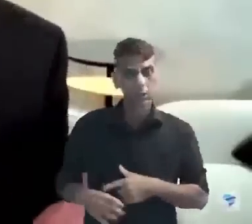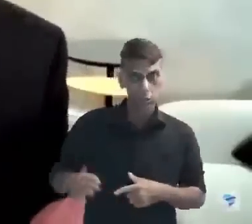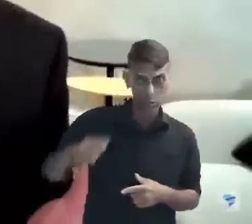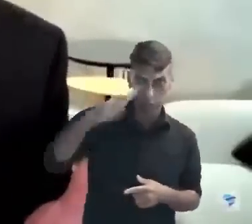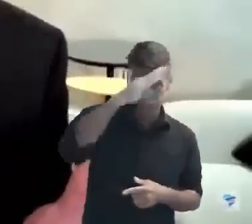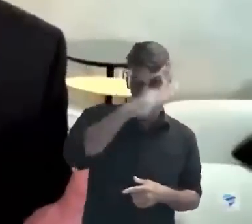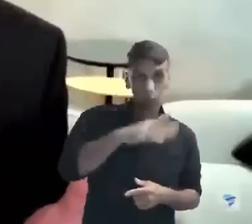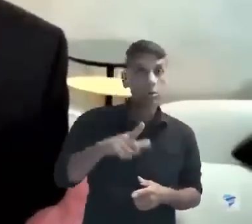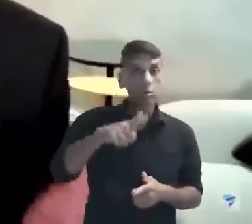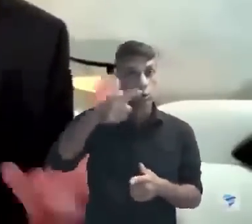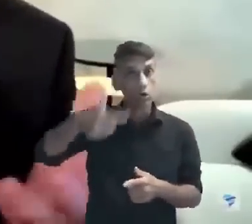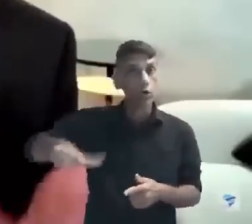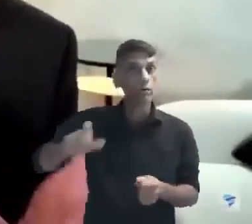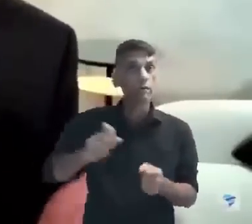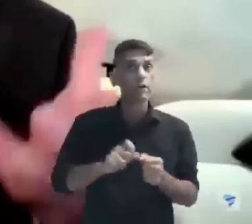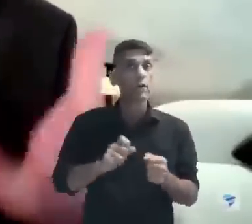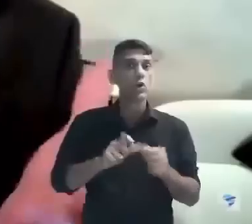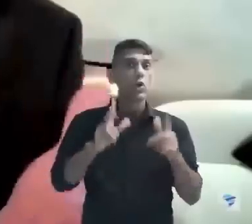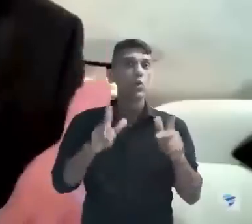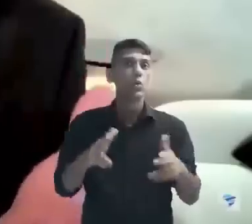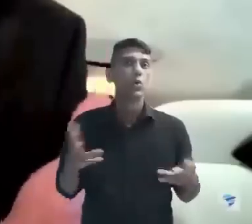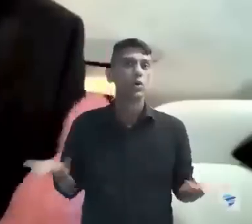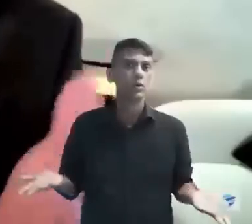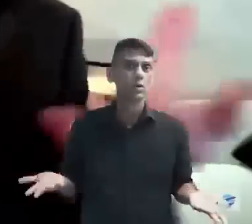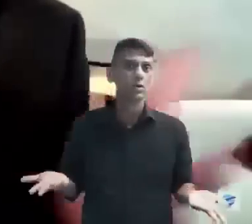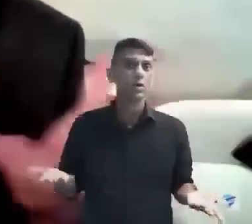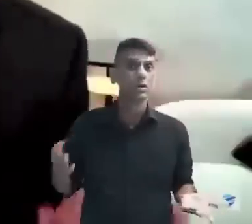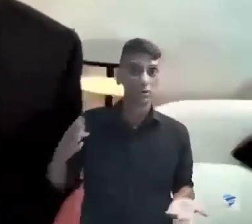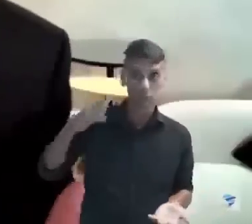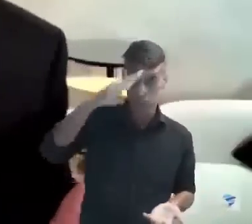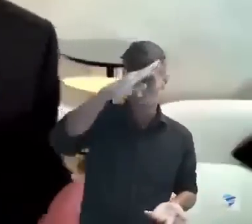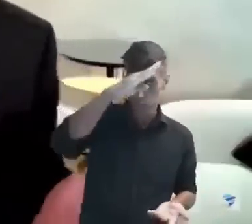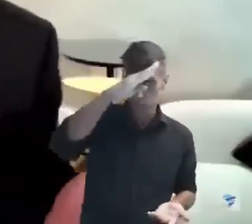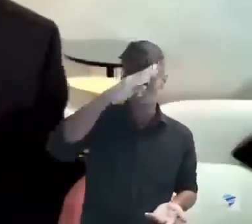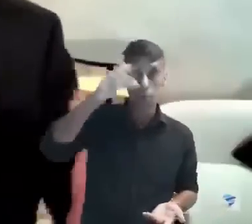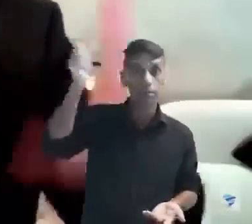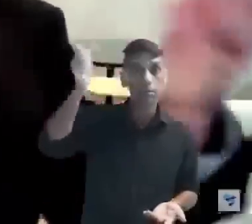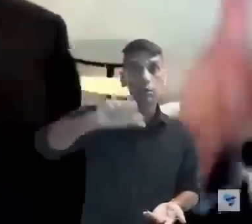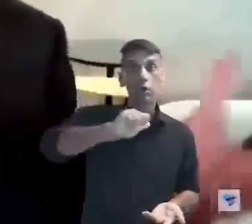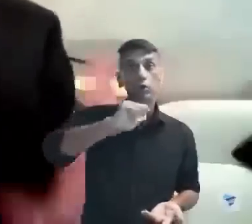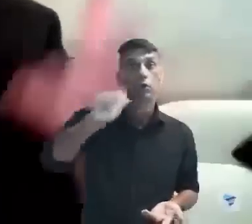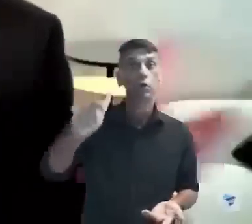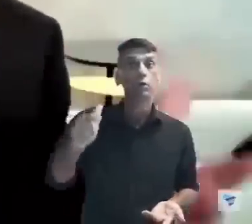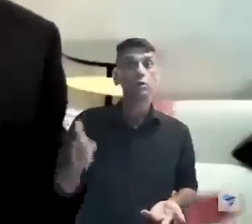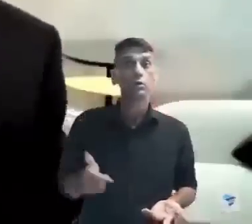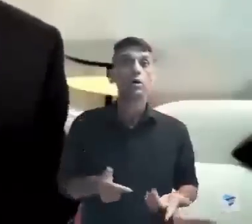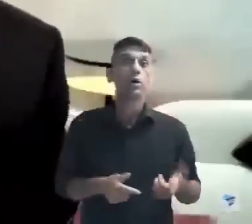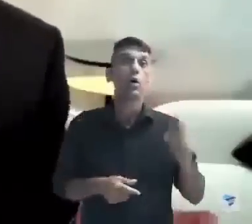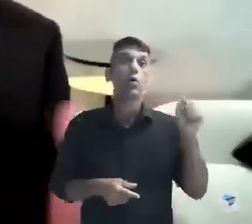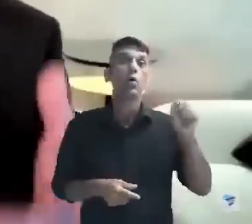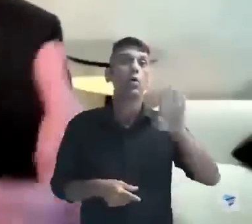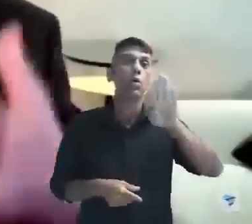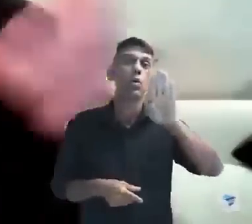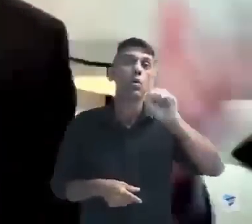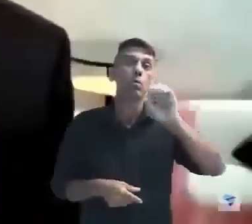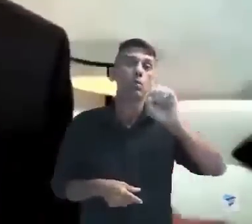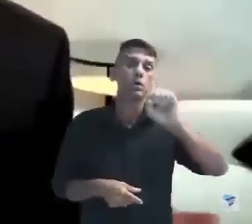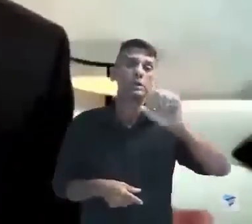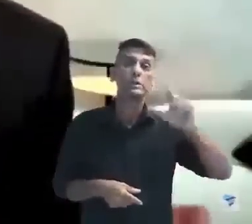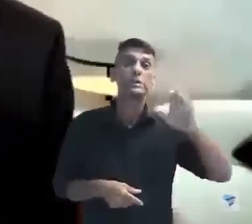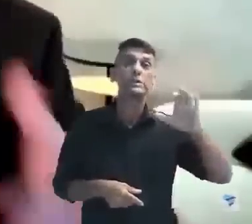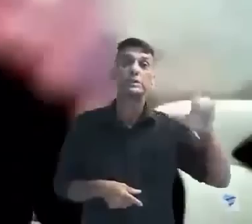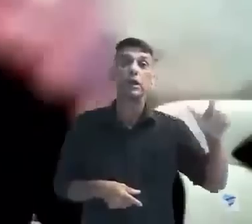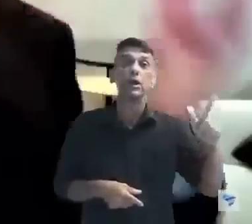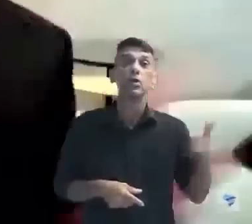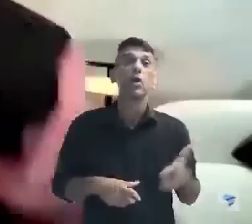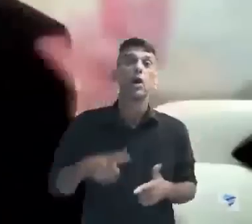do mesmo. Mais do mesmo é gerar o Bolsonaro, quem sabe pior do que o Bolsonaro, porque pelo menos é um boçal, é um genocida, é